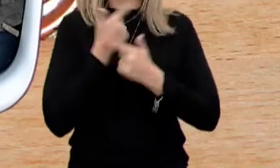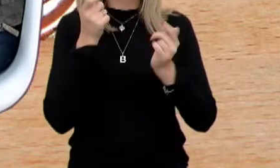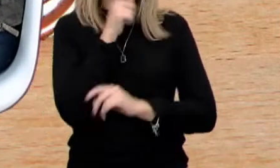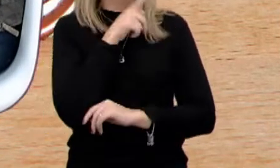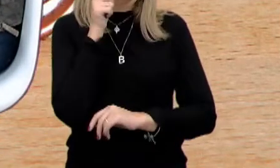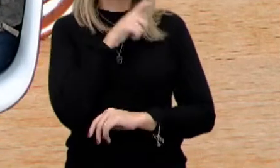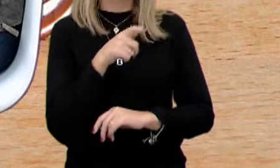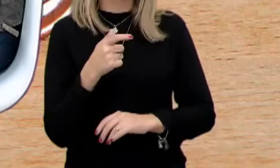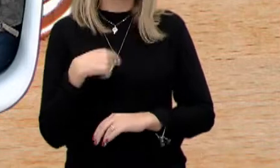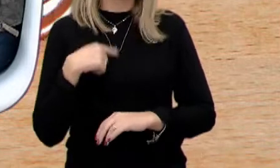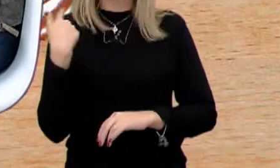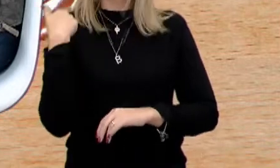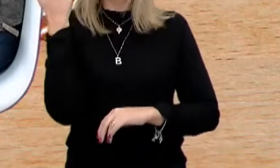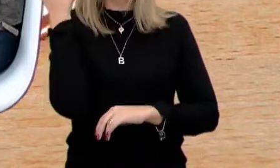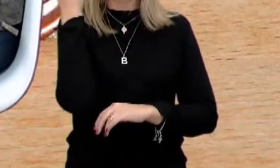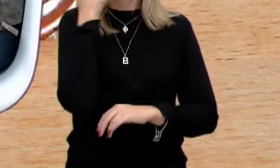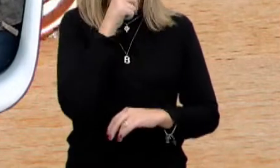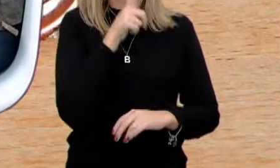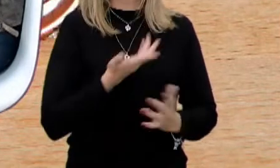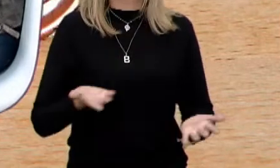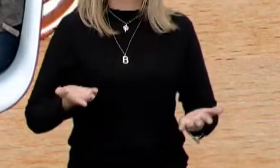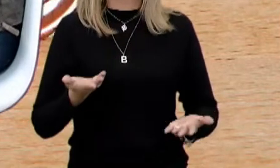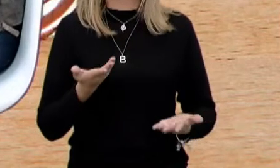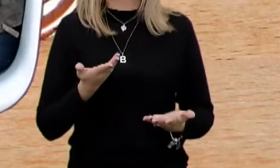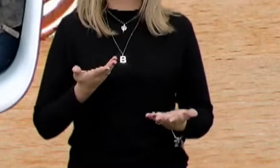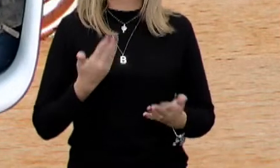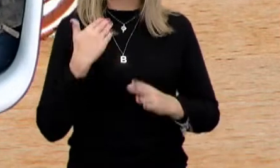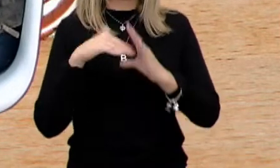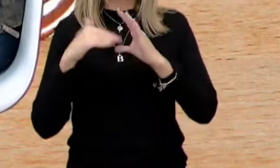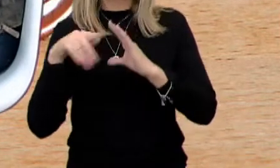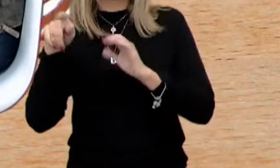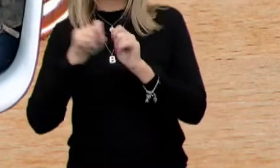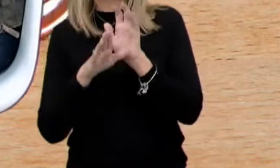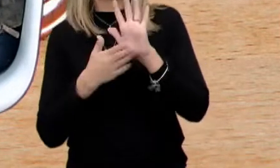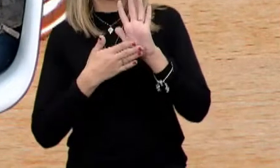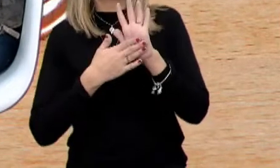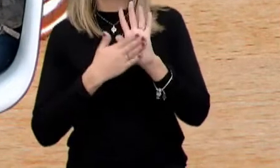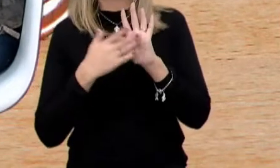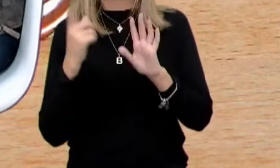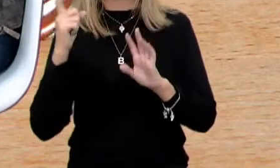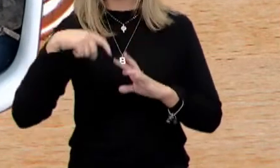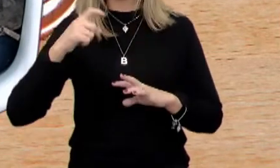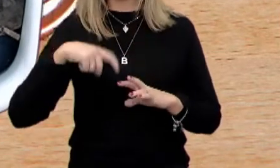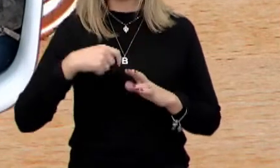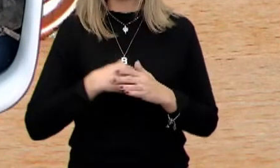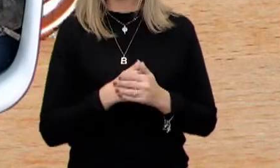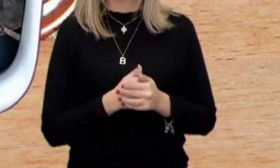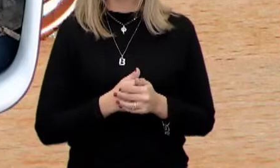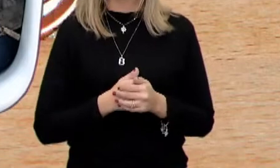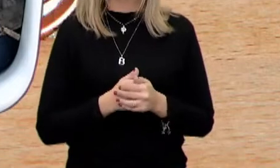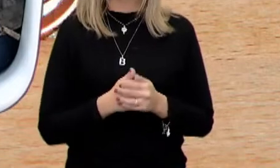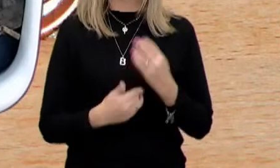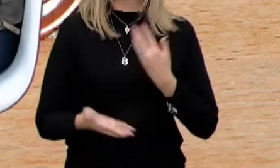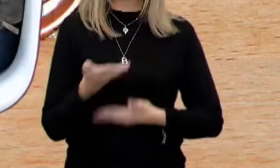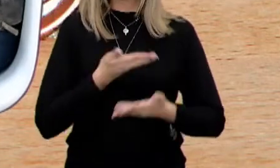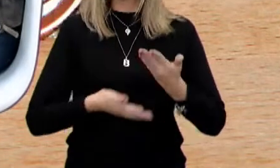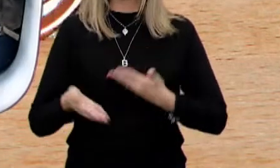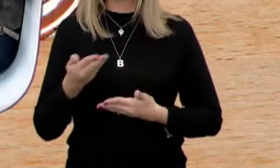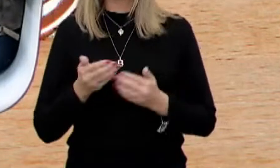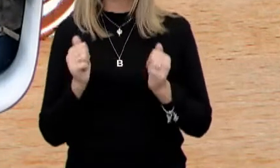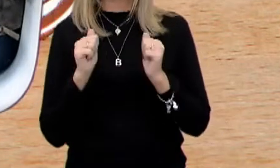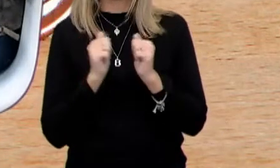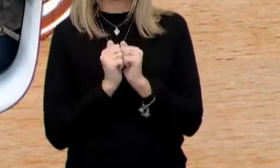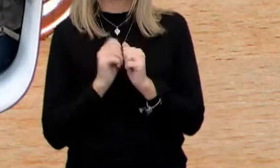gente, eu não vou conseguir o entretenimento que é proposto no TikTok atualizar isso com